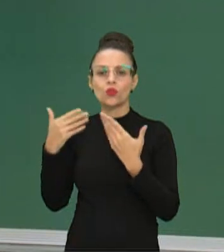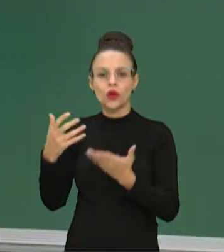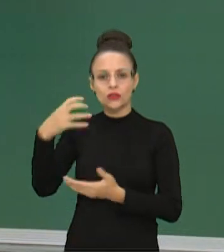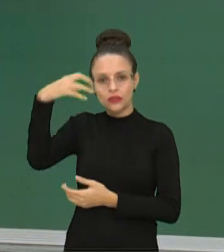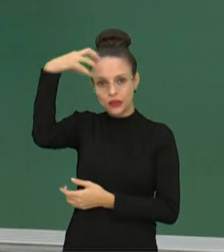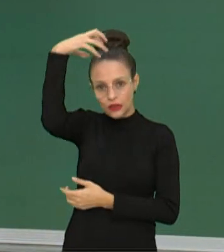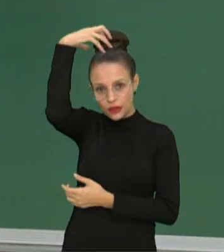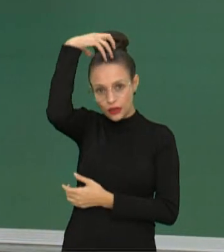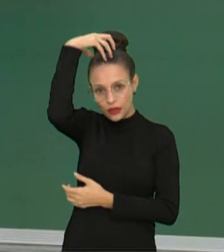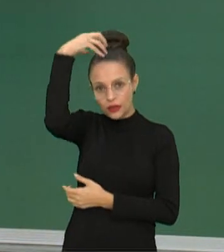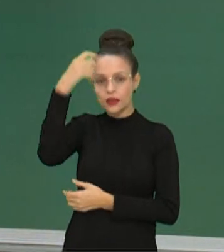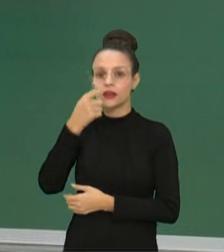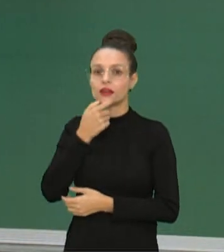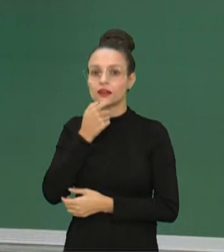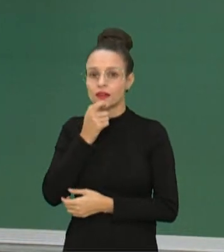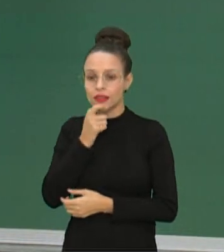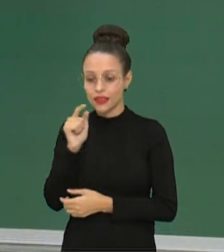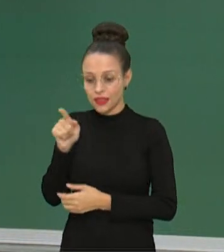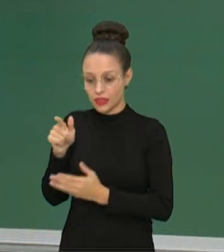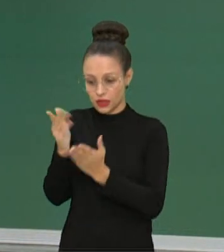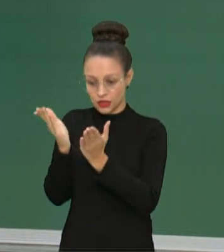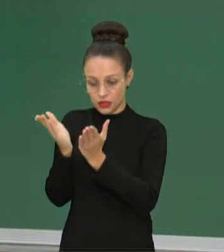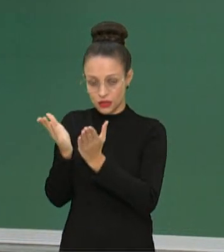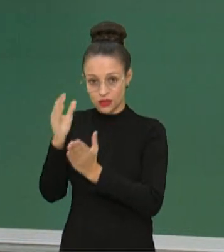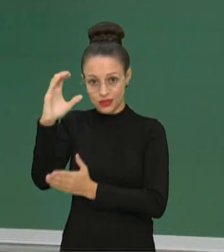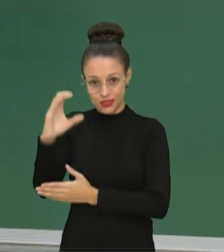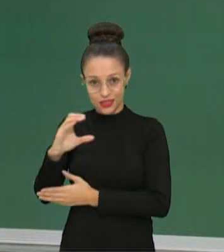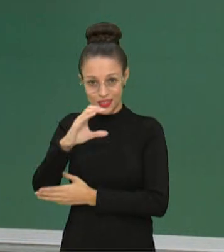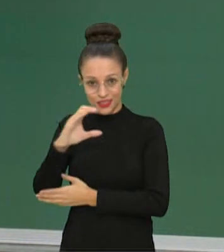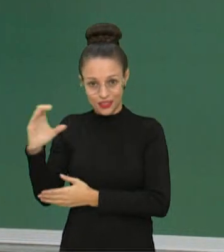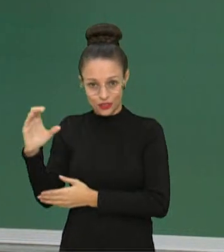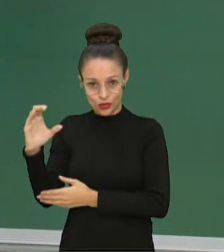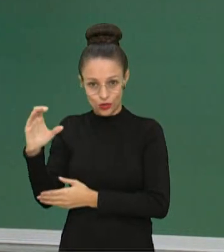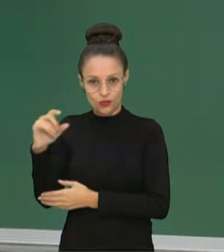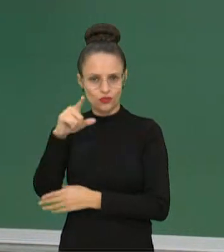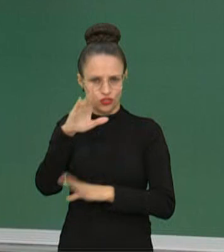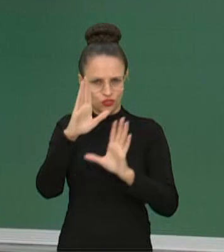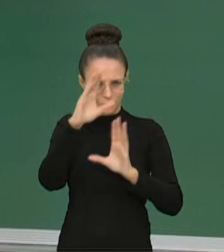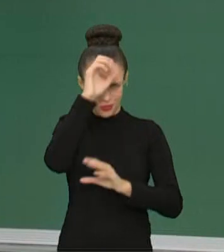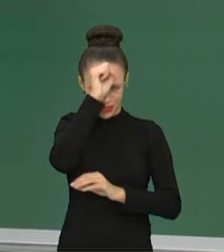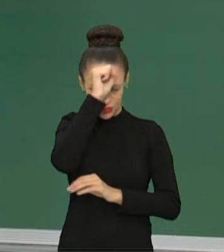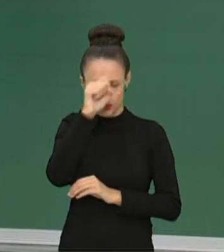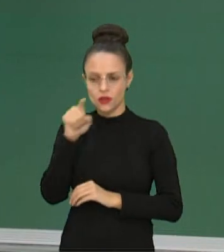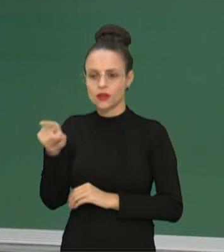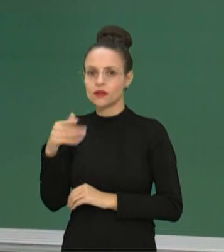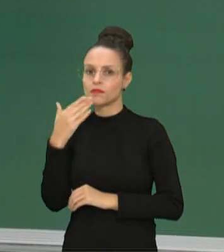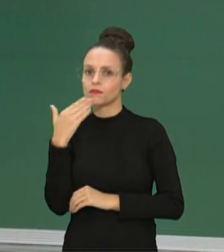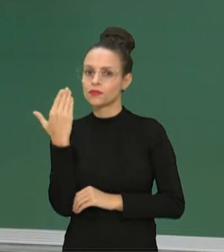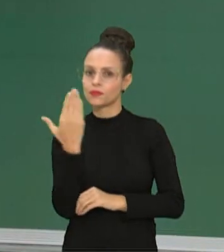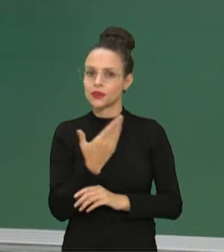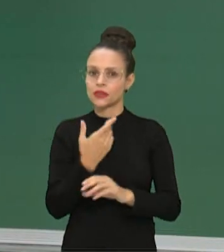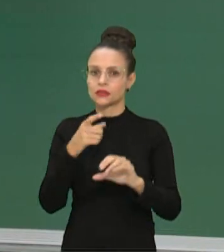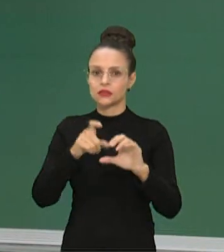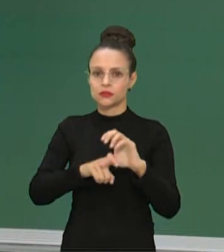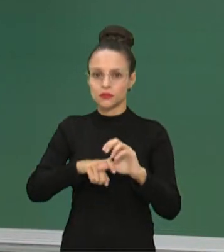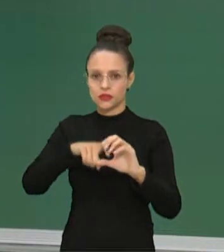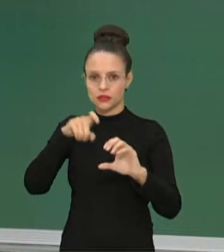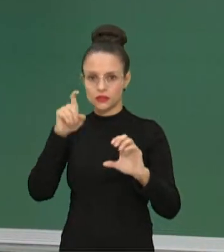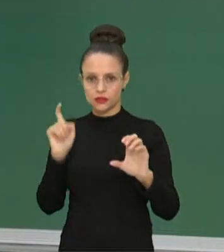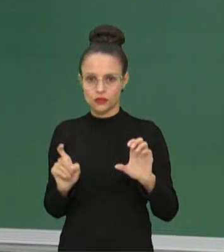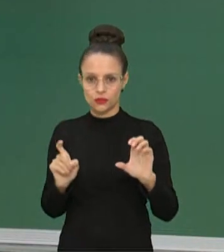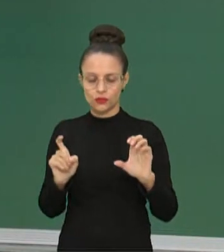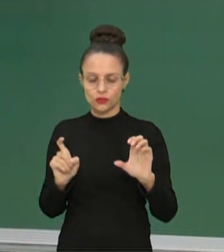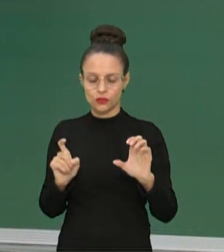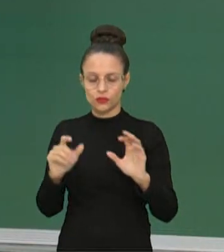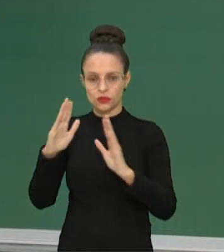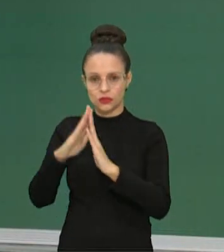da Inglaterra, que era católico, você aprende essa história também, pede a separação